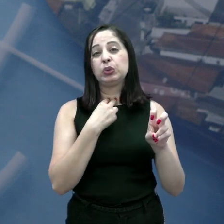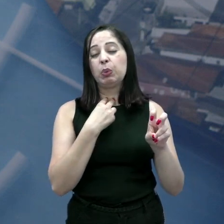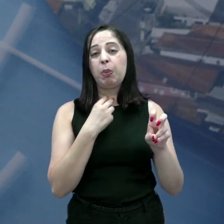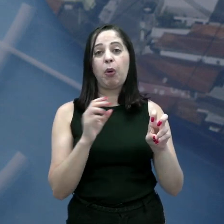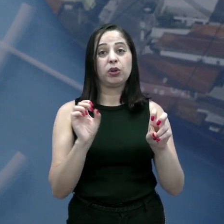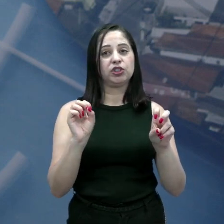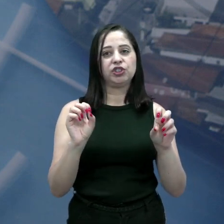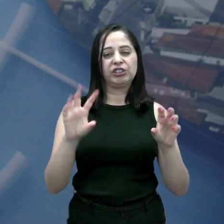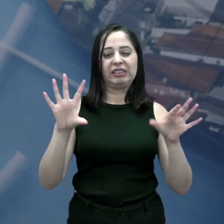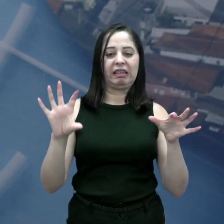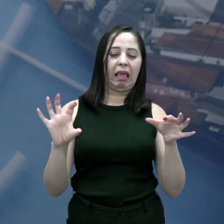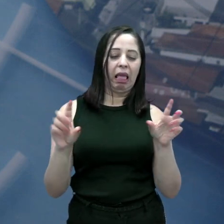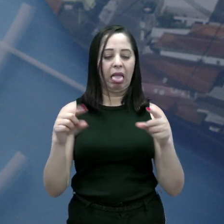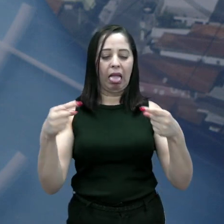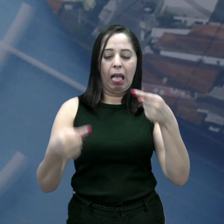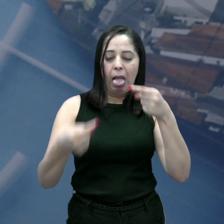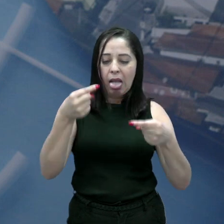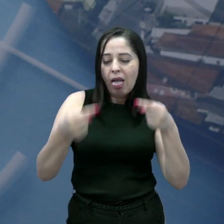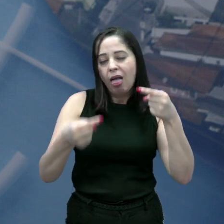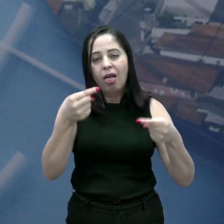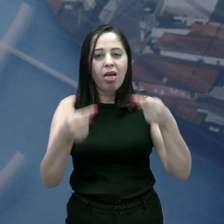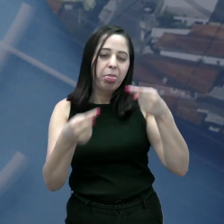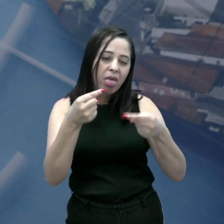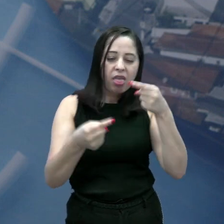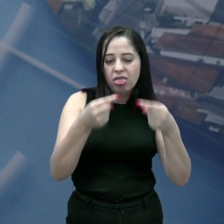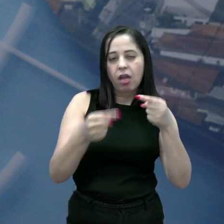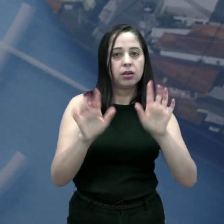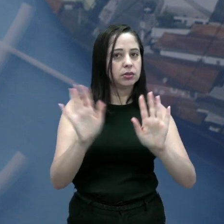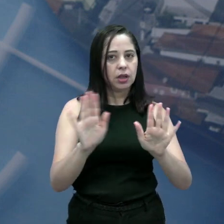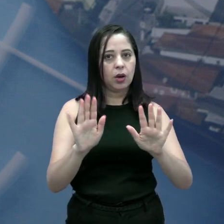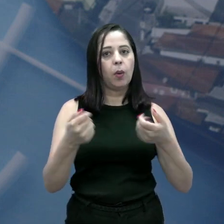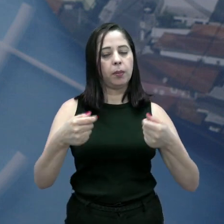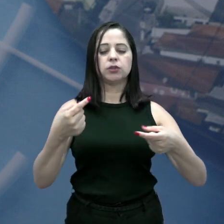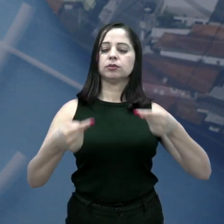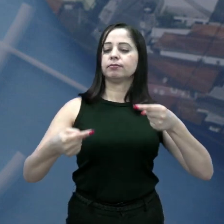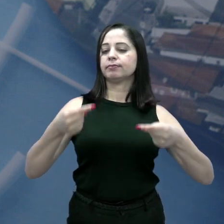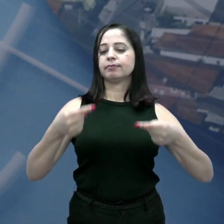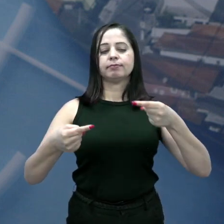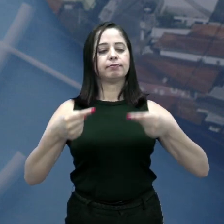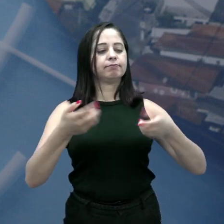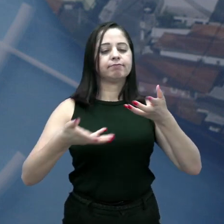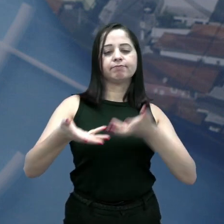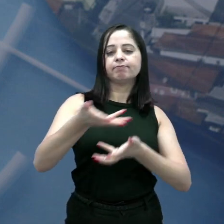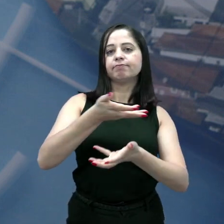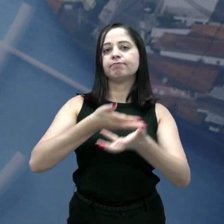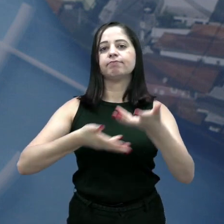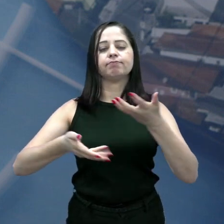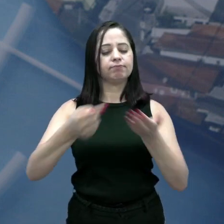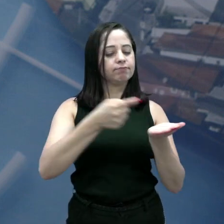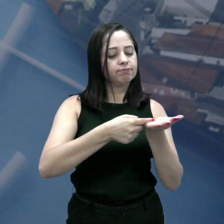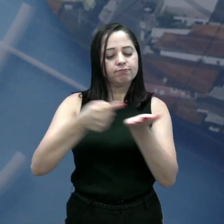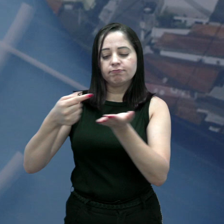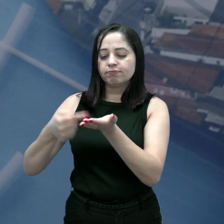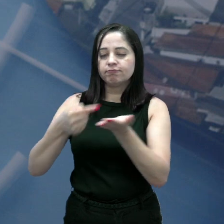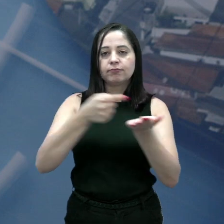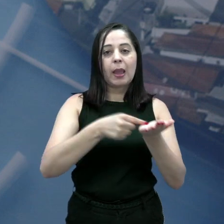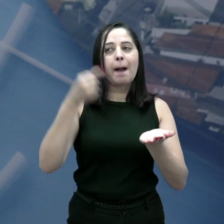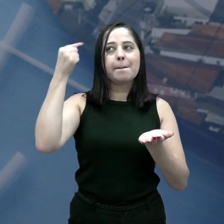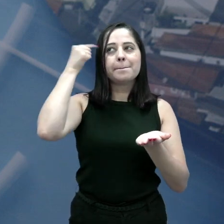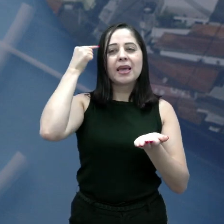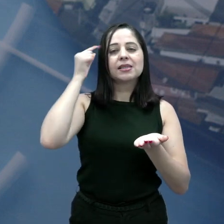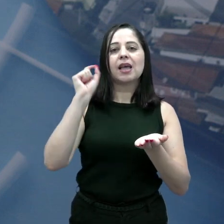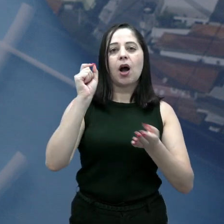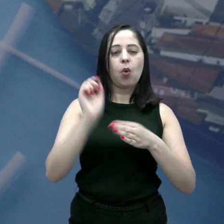e que eles possam ser discutidos, dialogados de uma outra forma, né, que a gente possa pensar no bem de